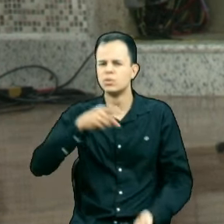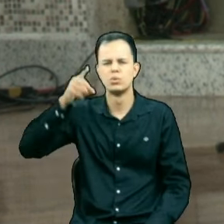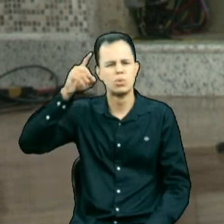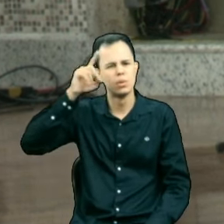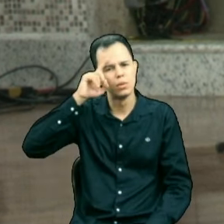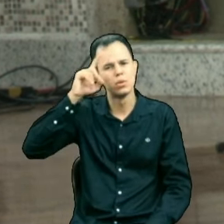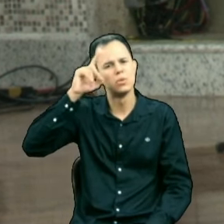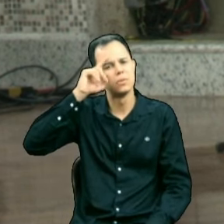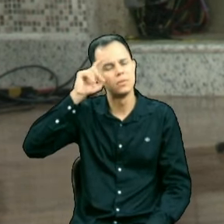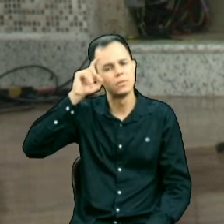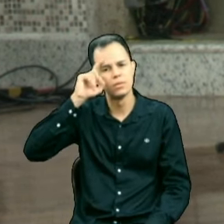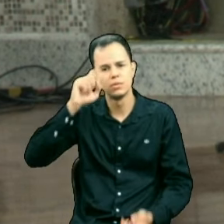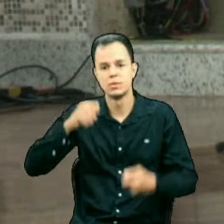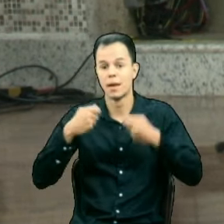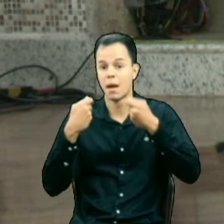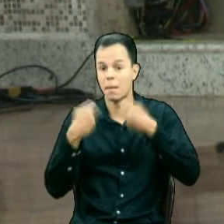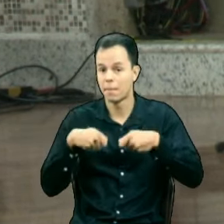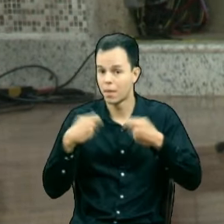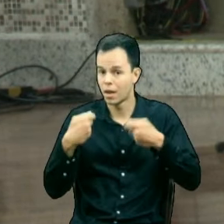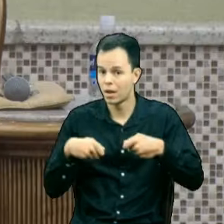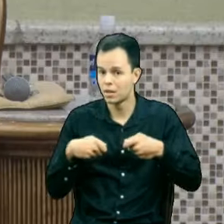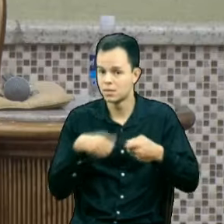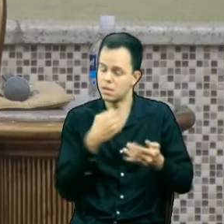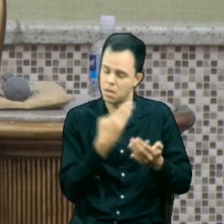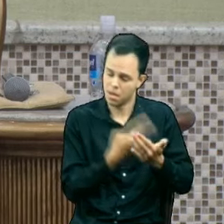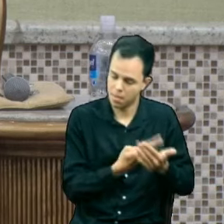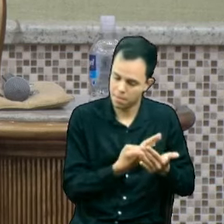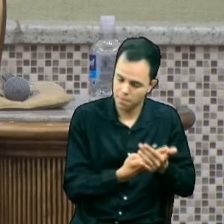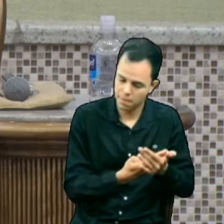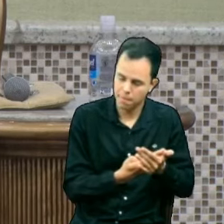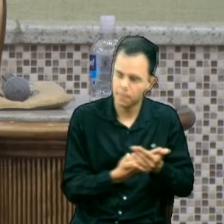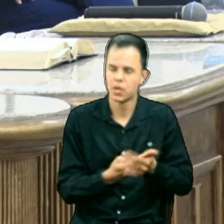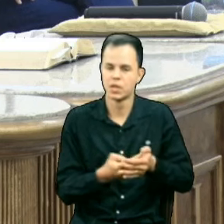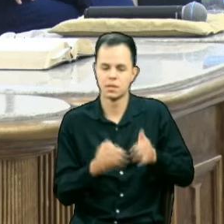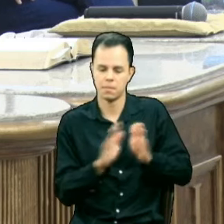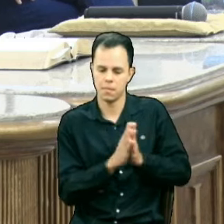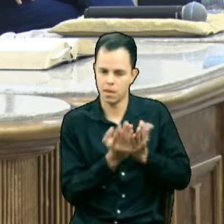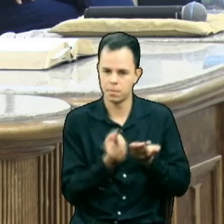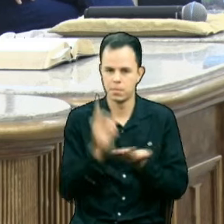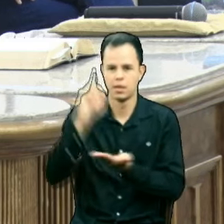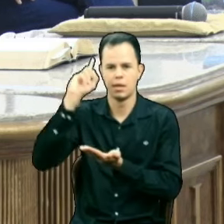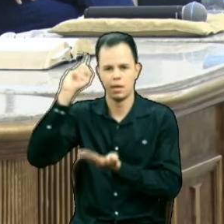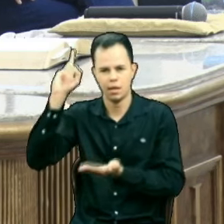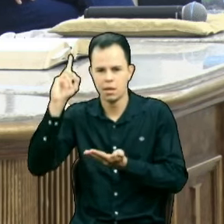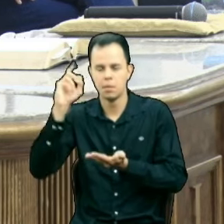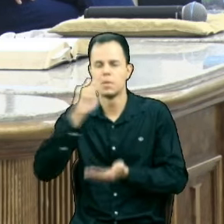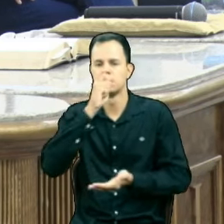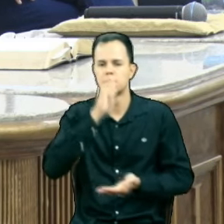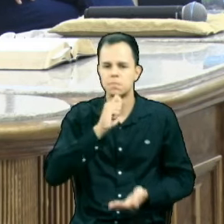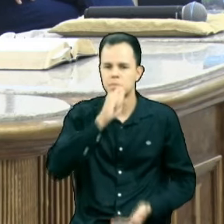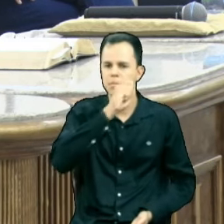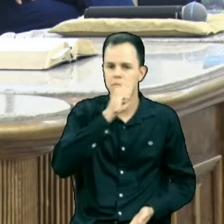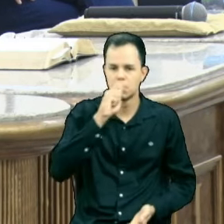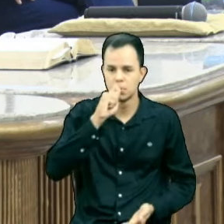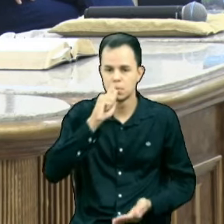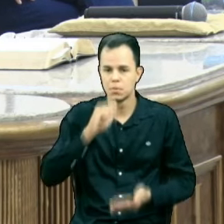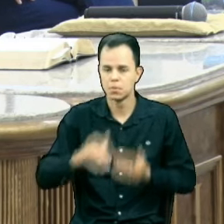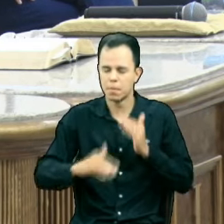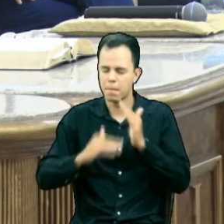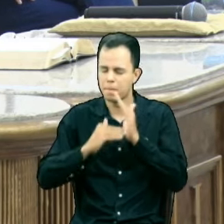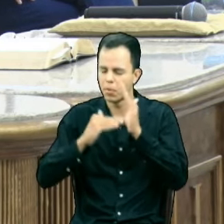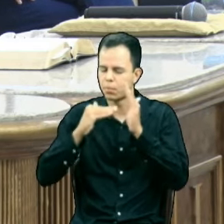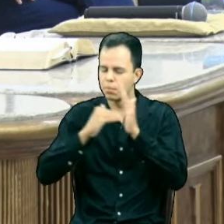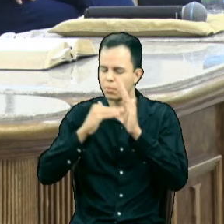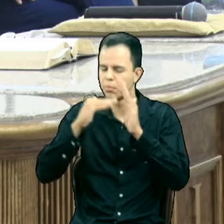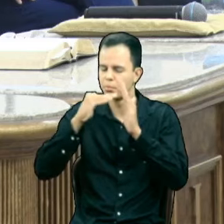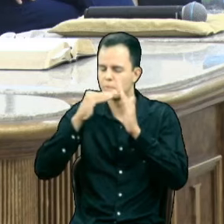cada vez que eu sou cheio eu fico mais cheio é porque vai enxendo né eu não vou mais